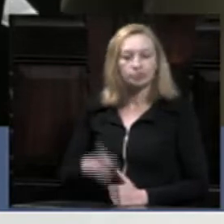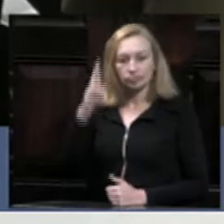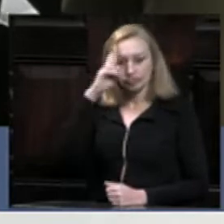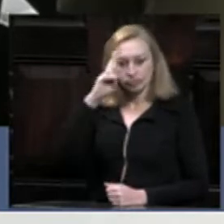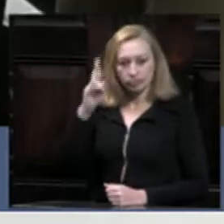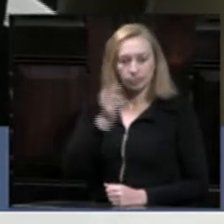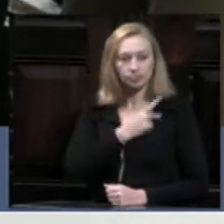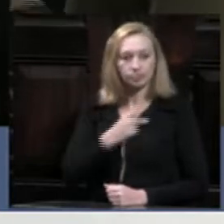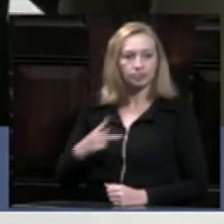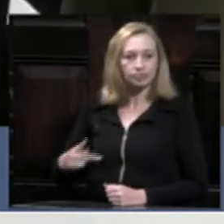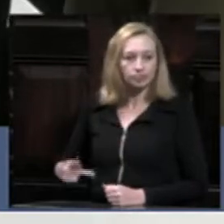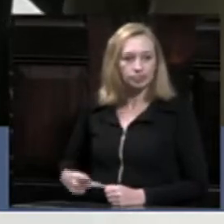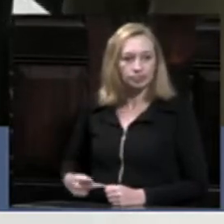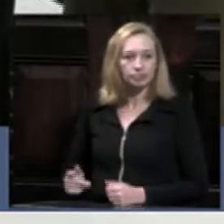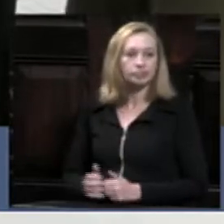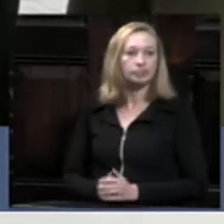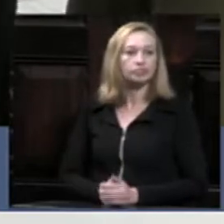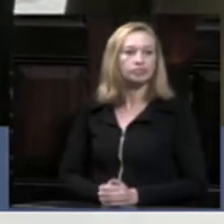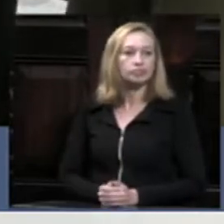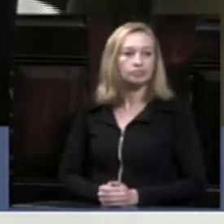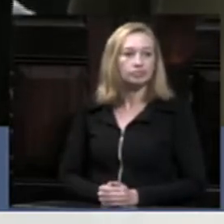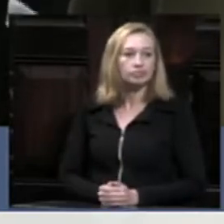Senhor presidente,